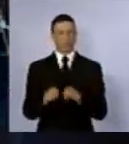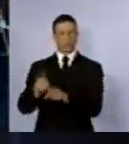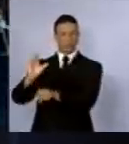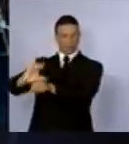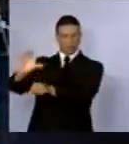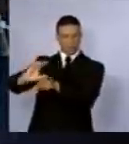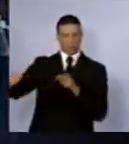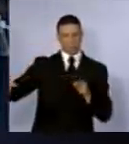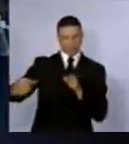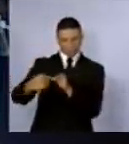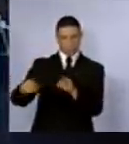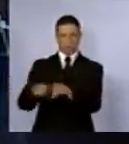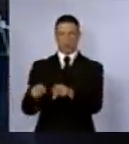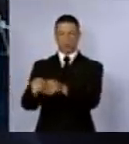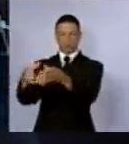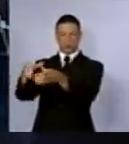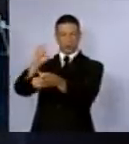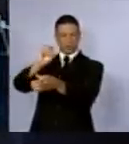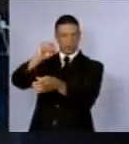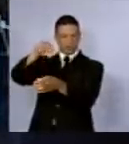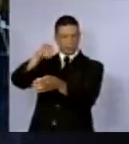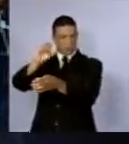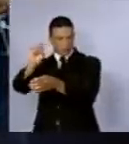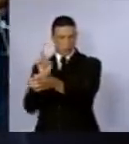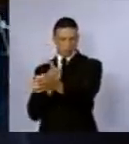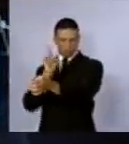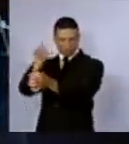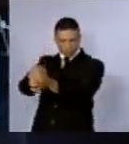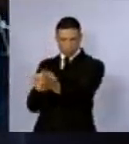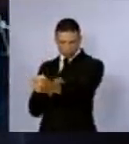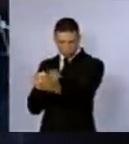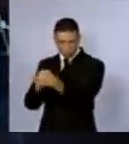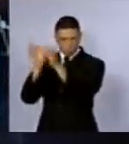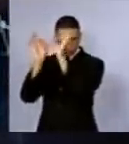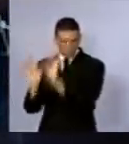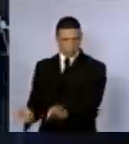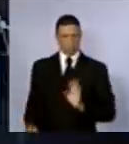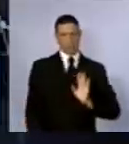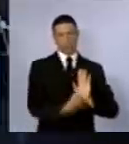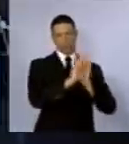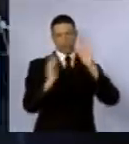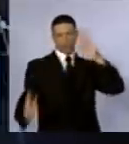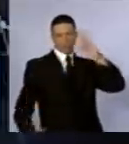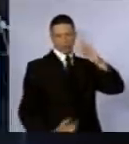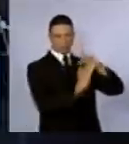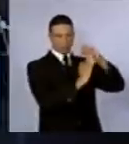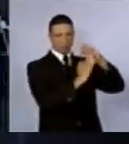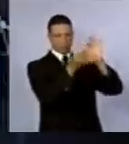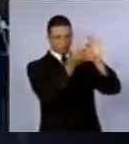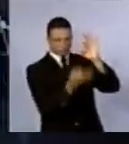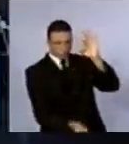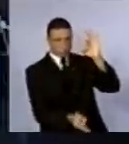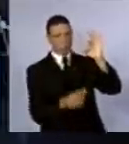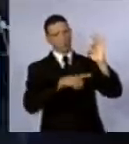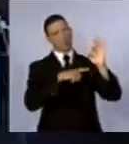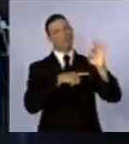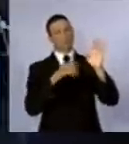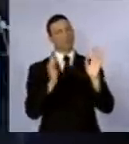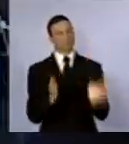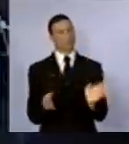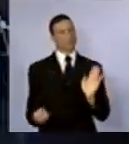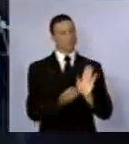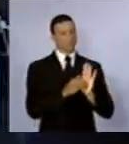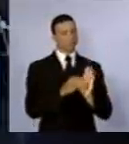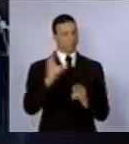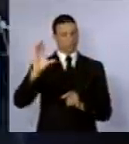nas diretrizes da OMS, isso é muito claro na lei. Ela tem definido os limites de exposição, que são definidos, né,